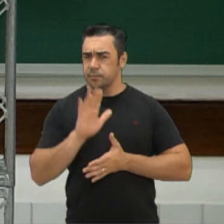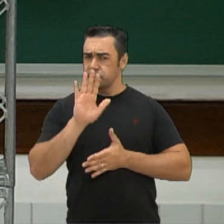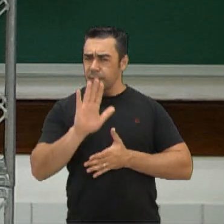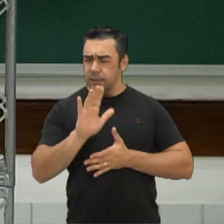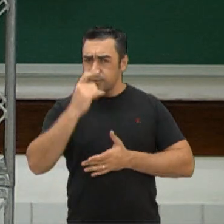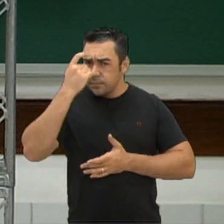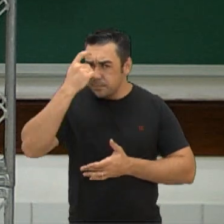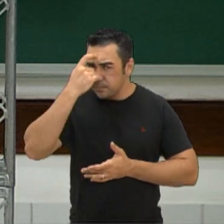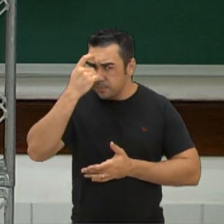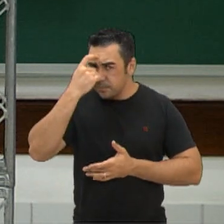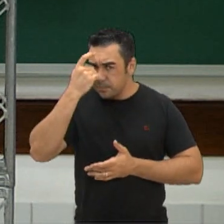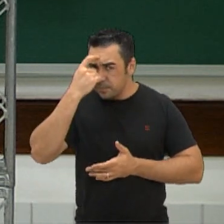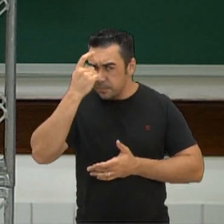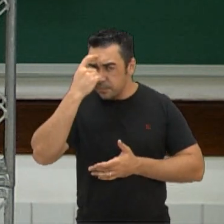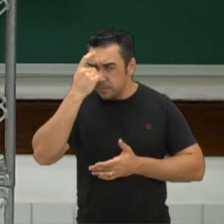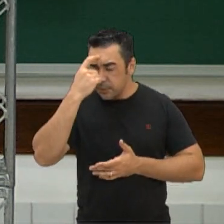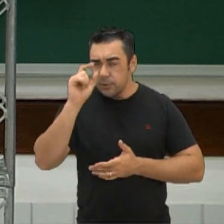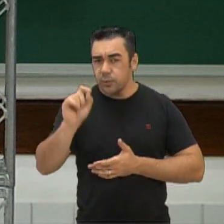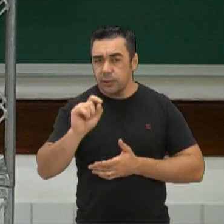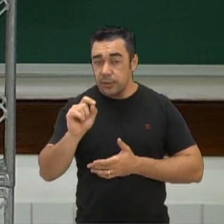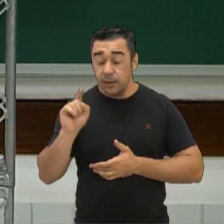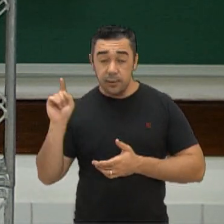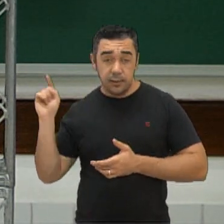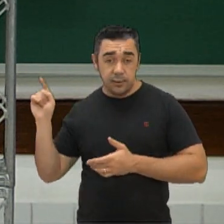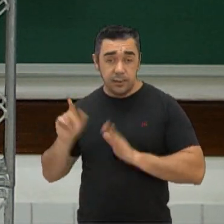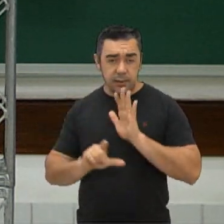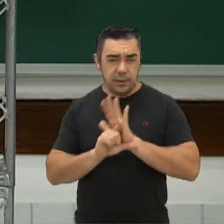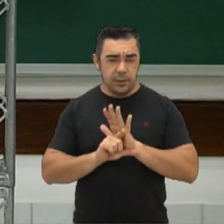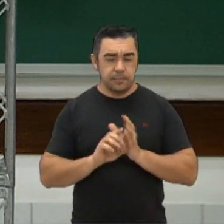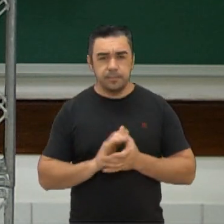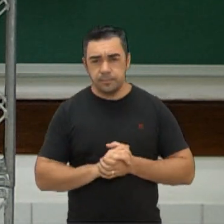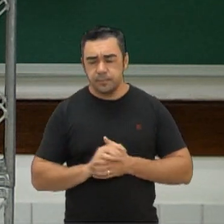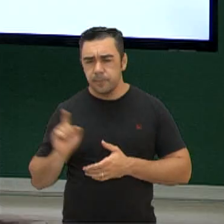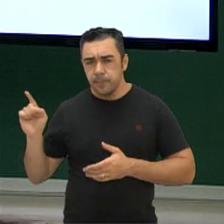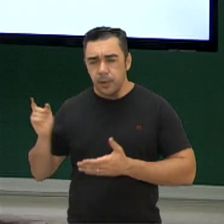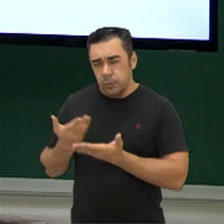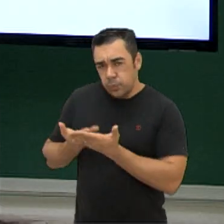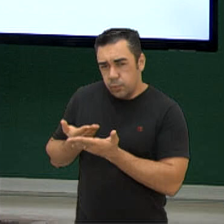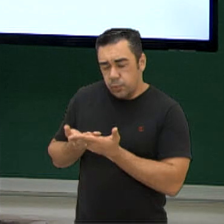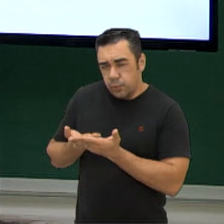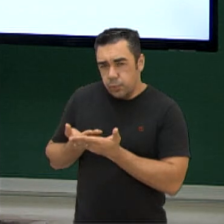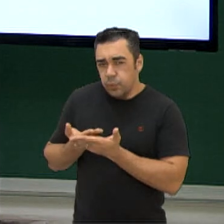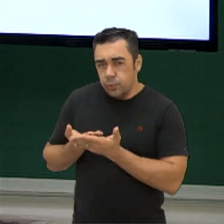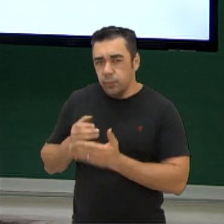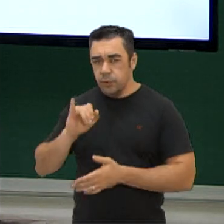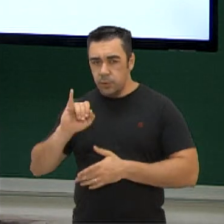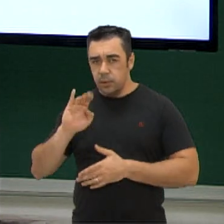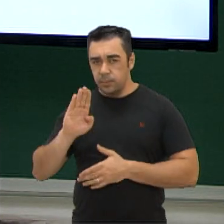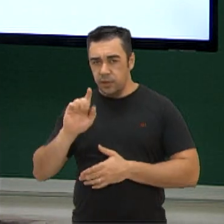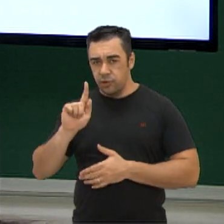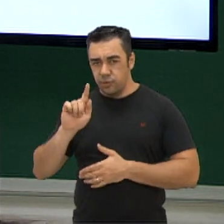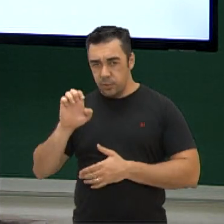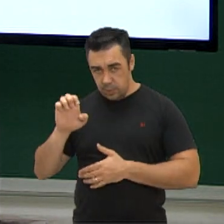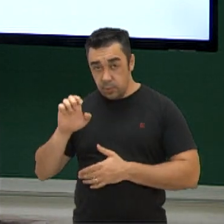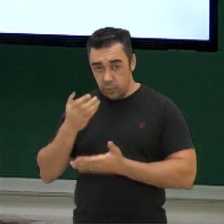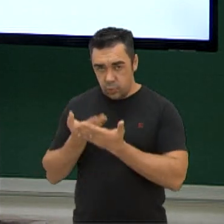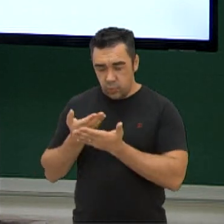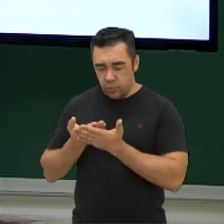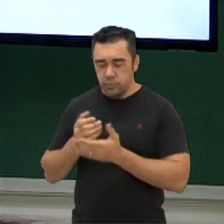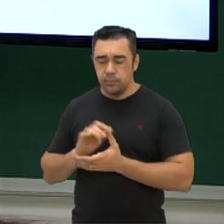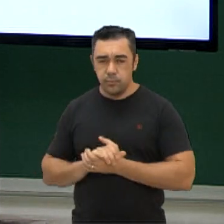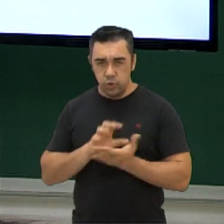gente pensar a problematização dessa lei, que é o seguinte: segundo o Instituto Brasileiro de Geografia e Estatística, o IBGE,